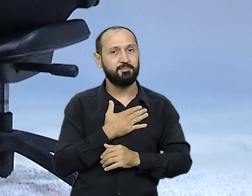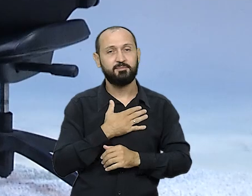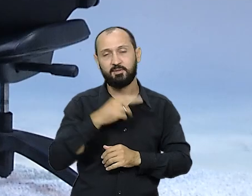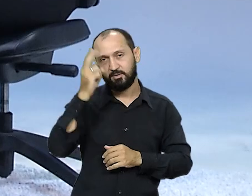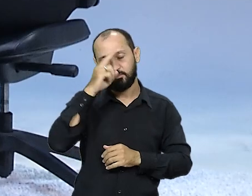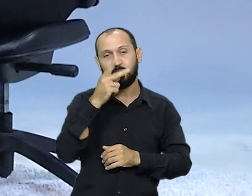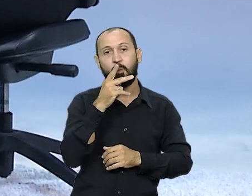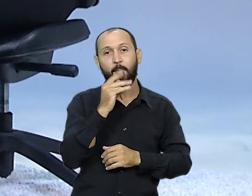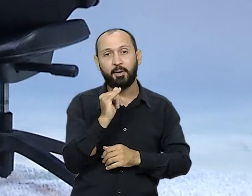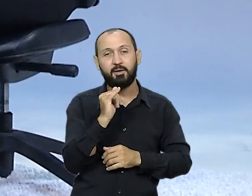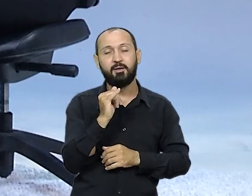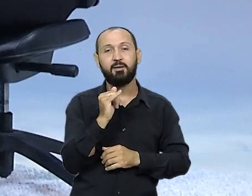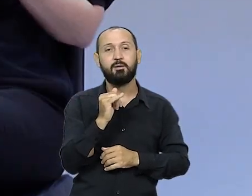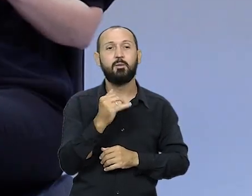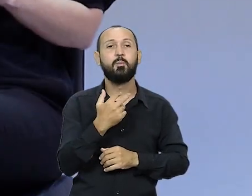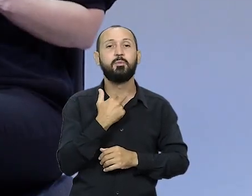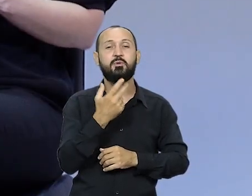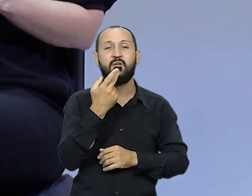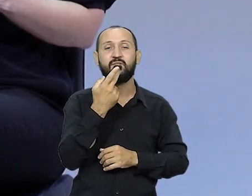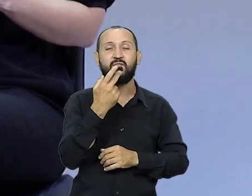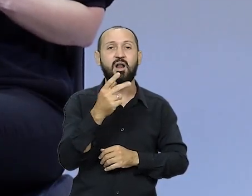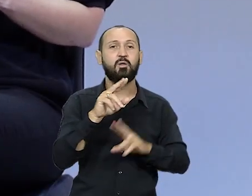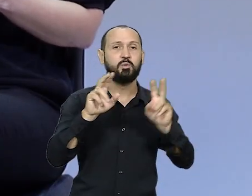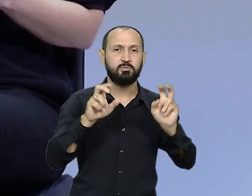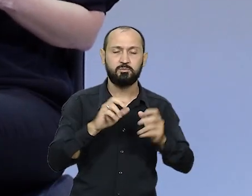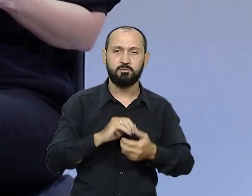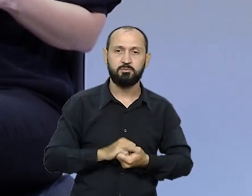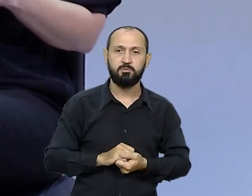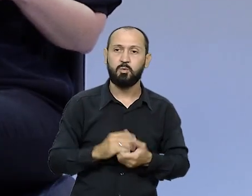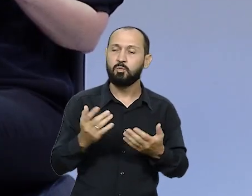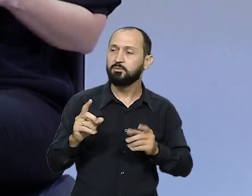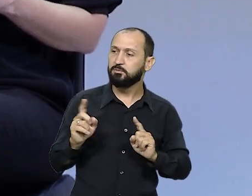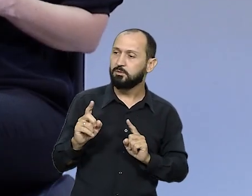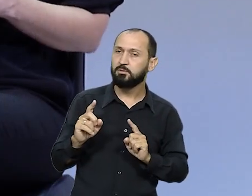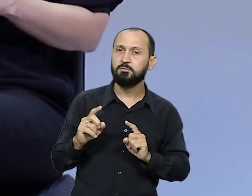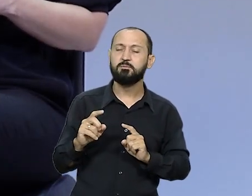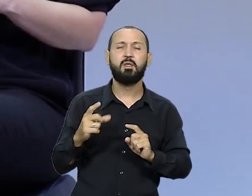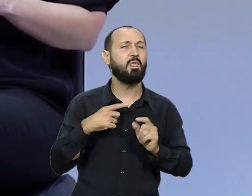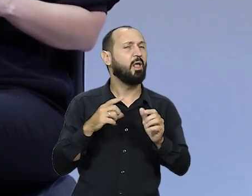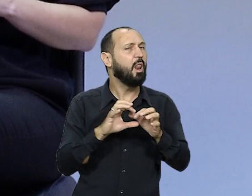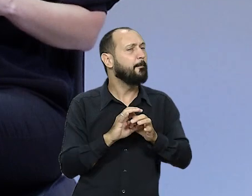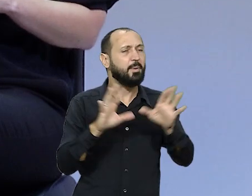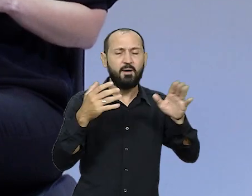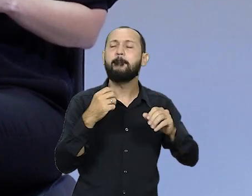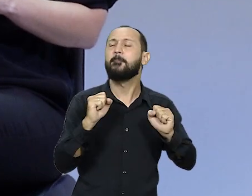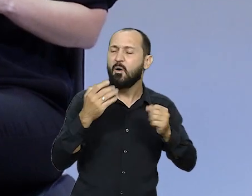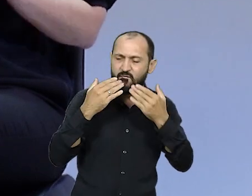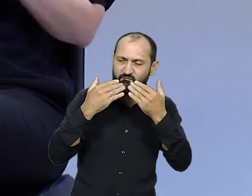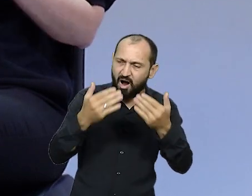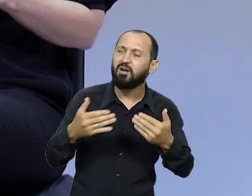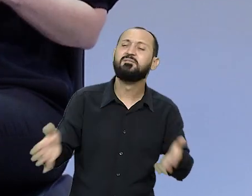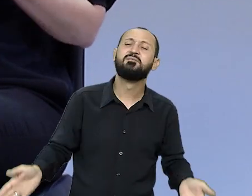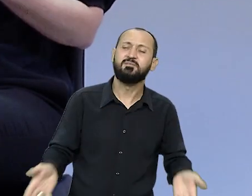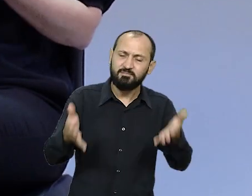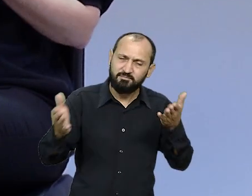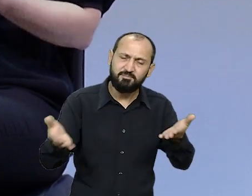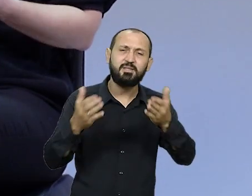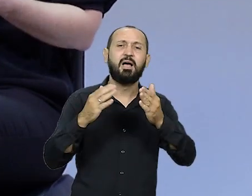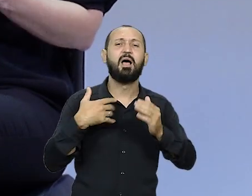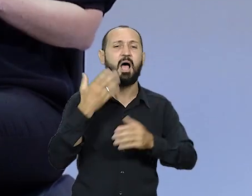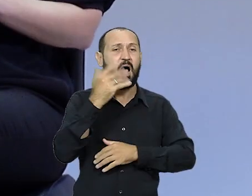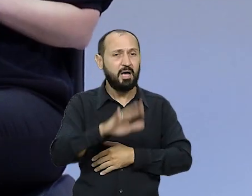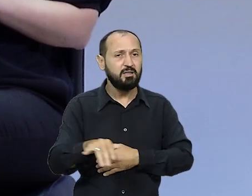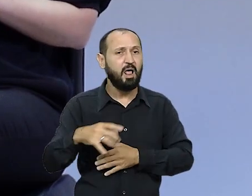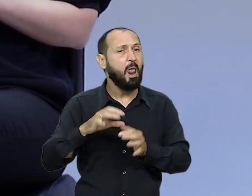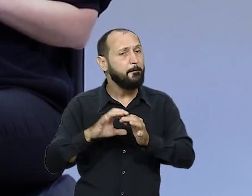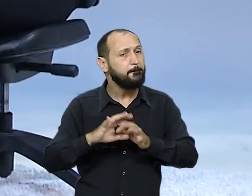pai não deixava falar a respeito. Hoje não, hoje a gente tem essa liberdade de falar. Hoje as crianças têm essa